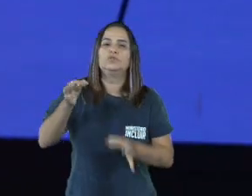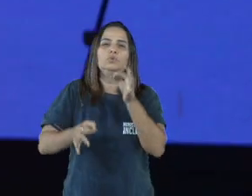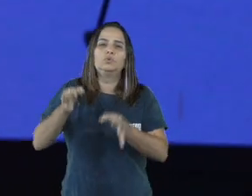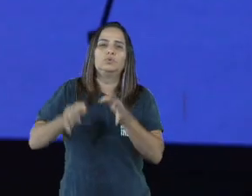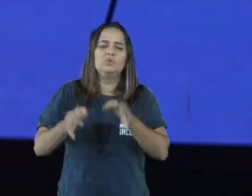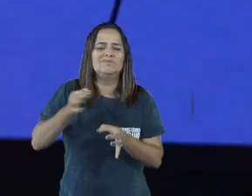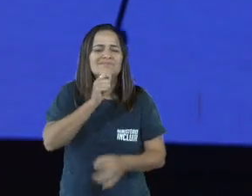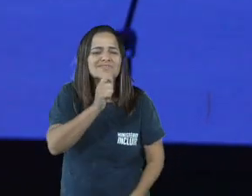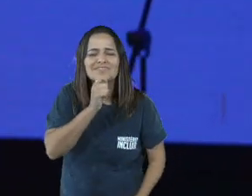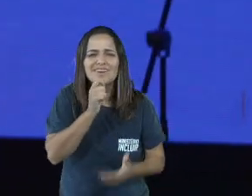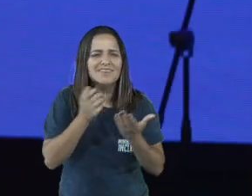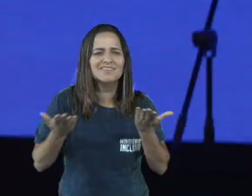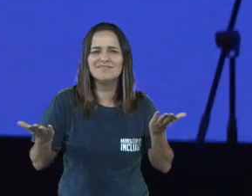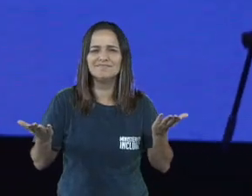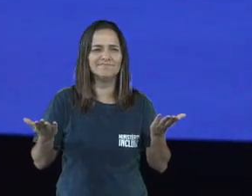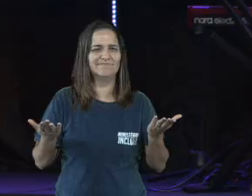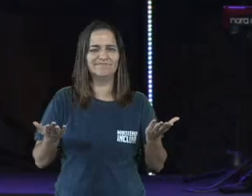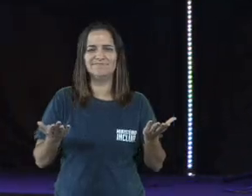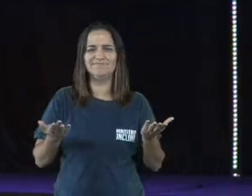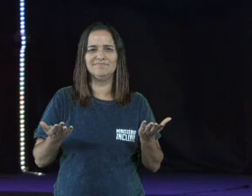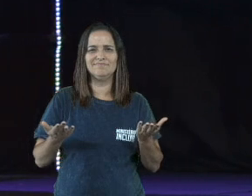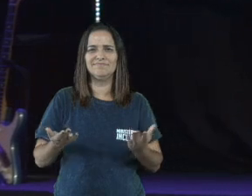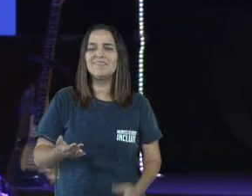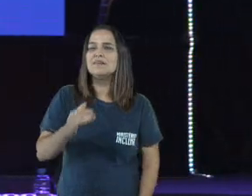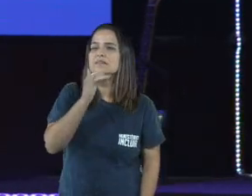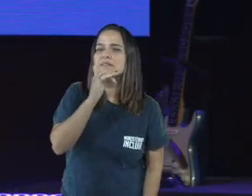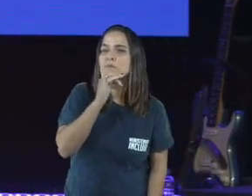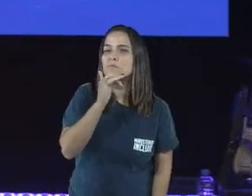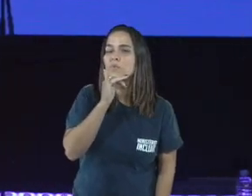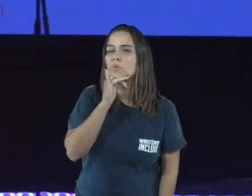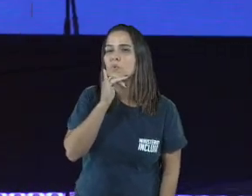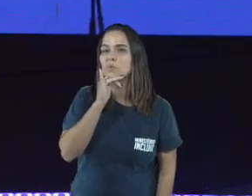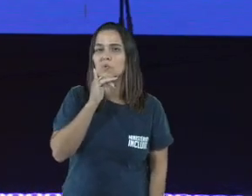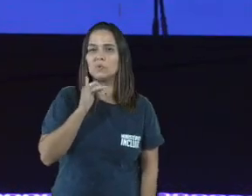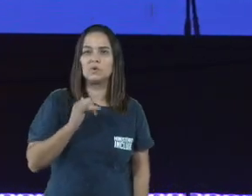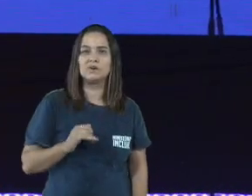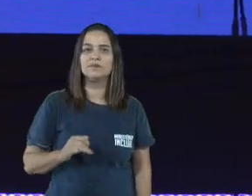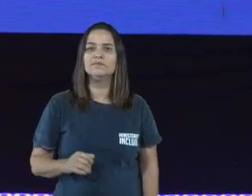a semana o filho Universidade você não tem dinheiro para pagar uma universidade particular